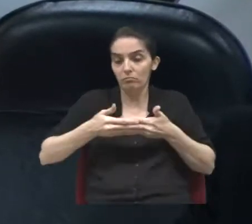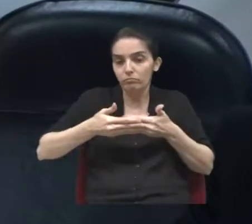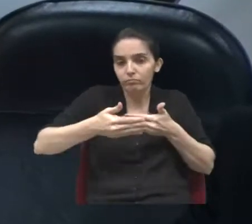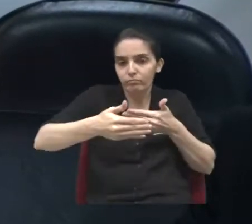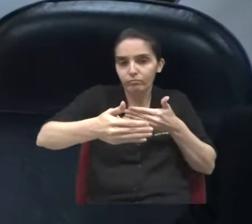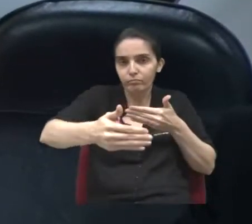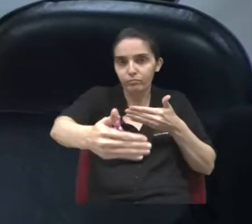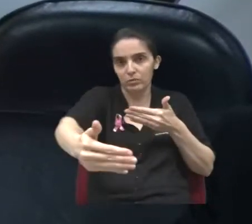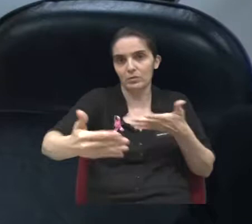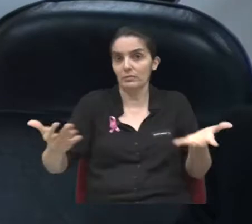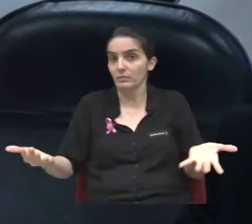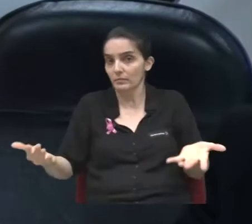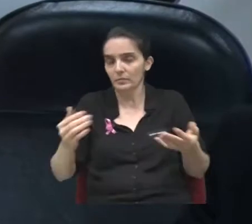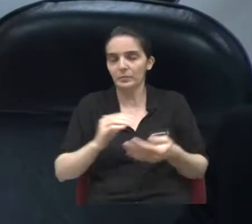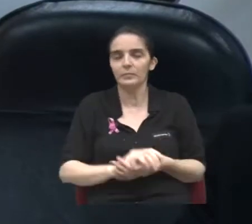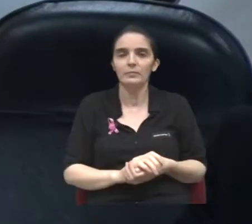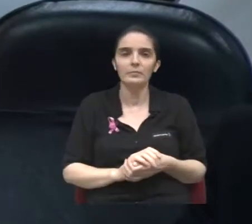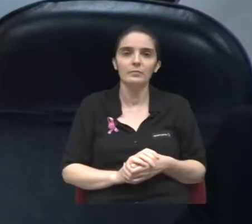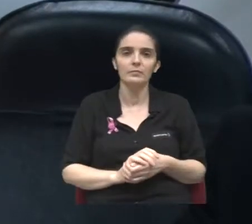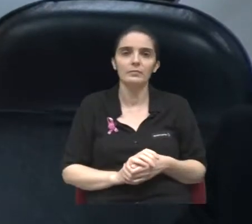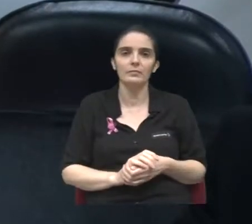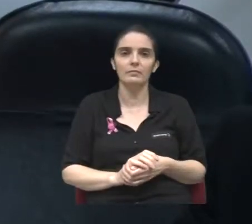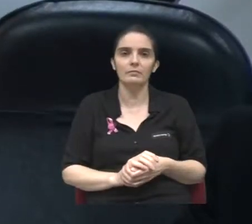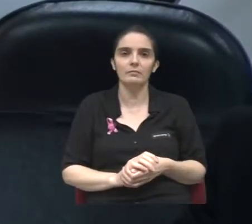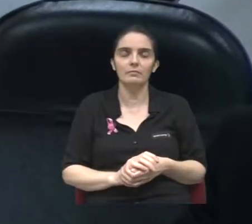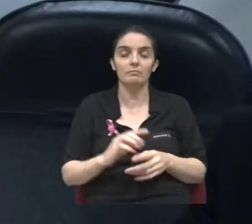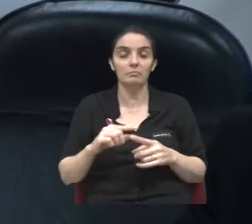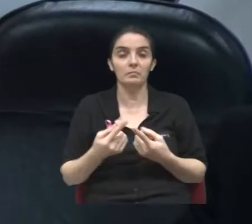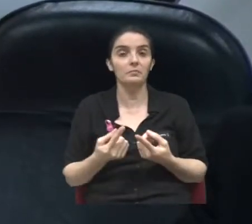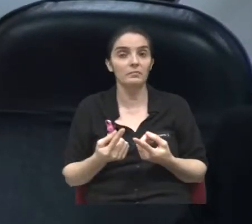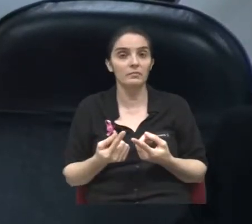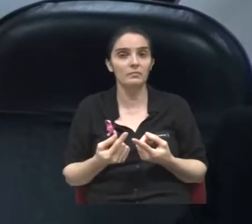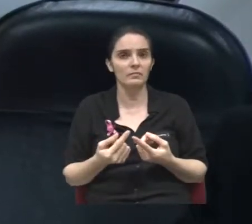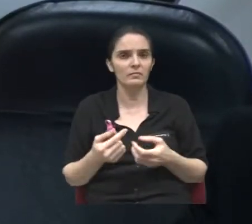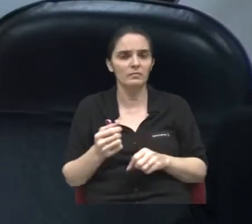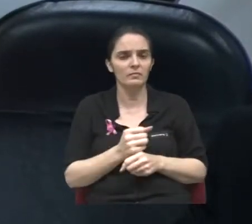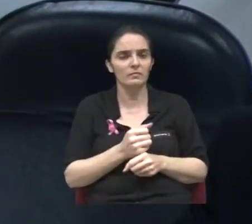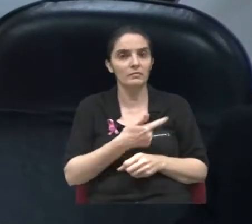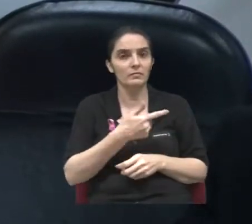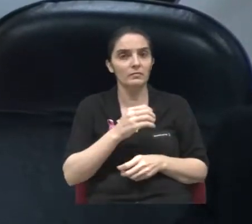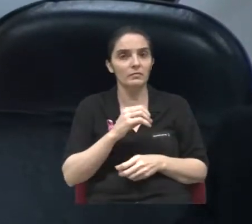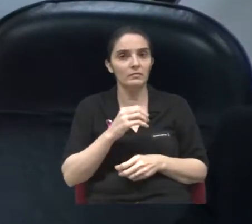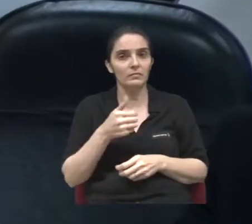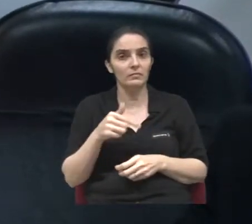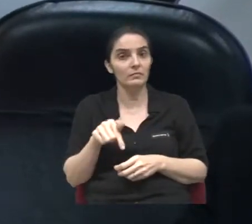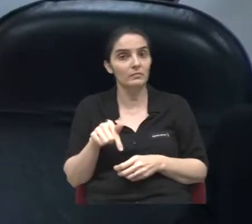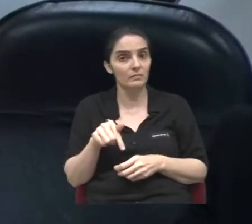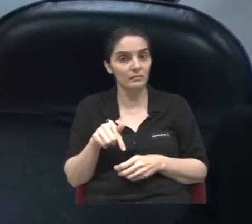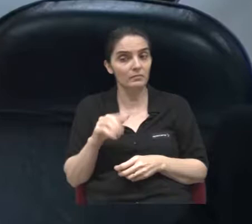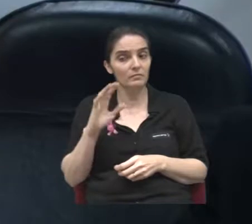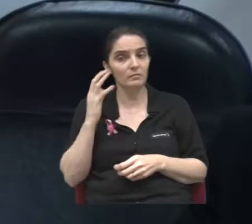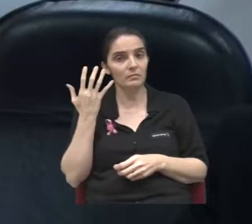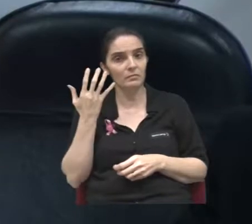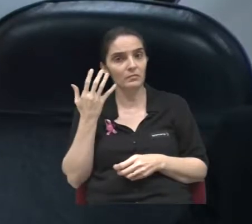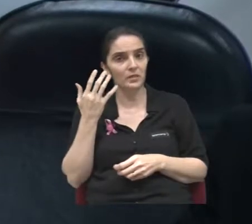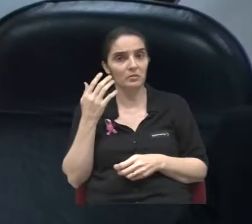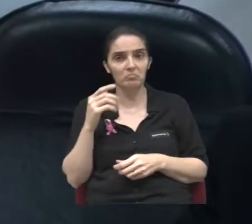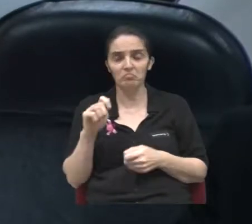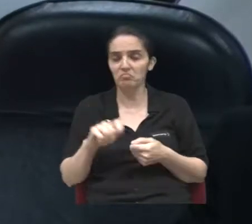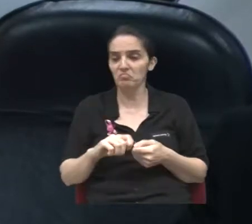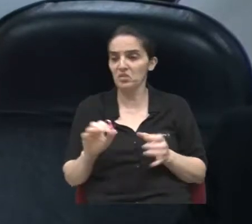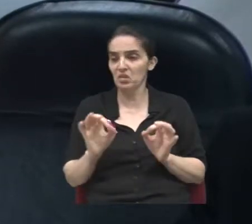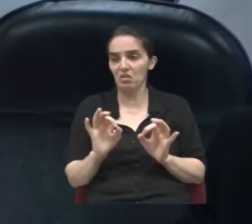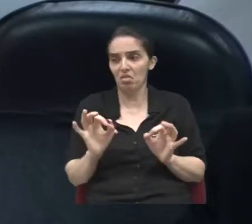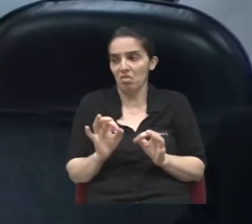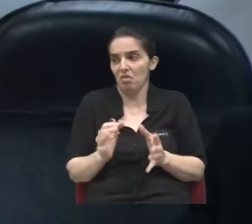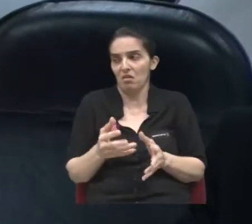né? Então, eu sei que isso está aparecendo aqui para nós desde 2017. E eu não vejo nenhuma ação nesse sentido. E quem é o